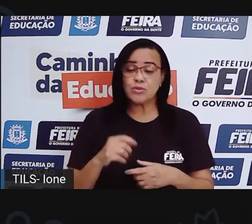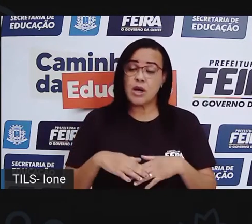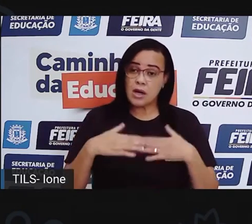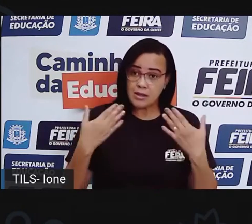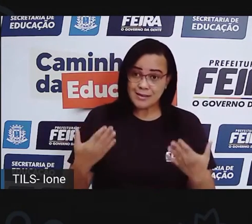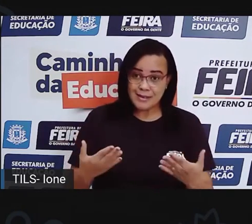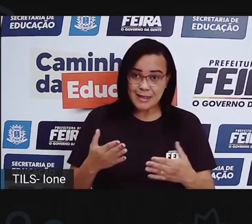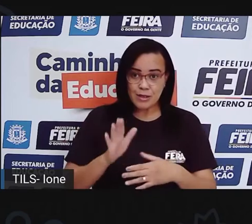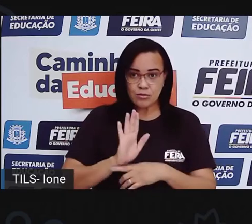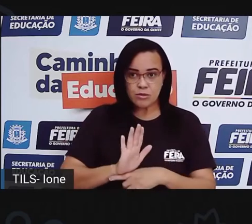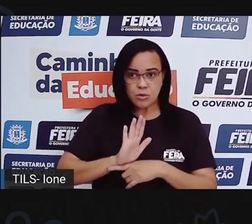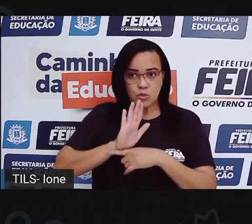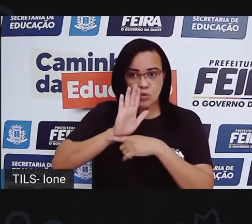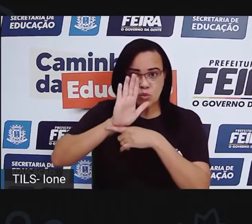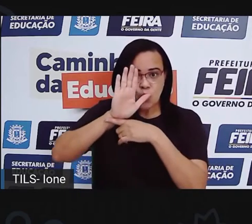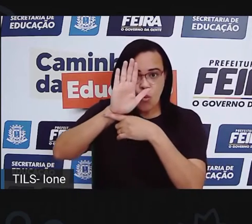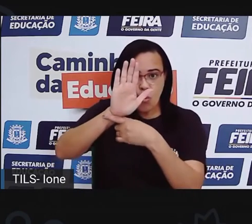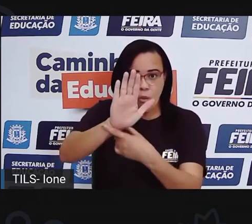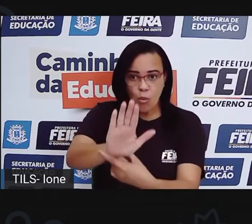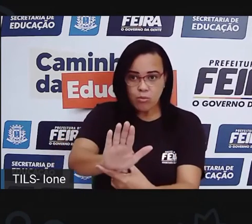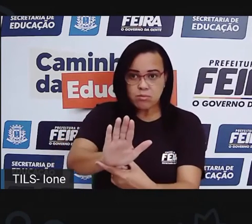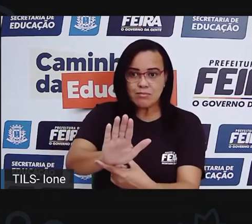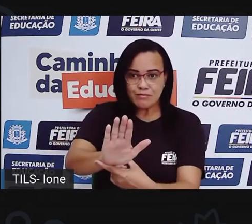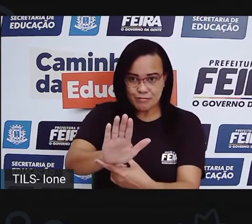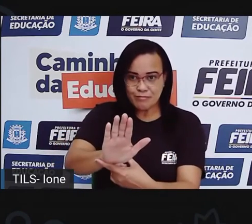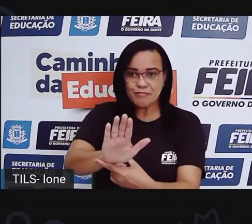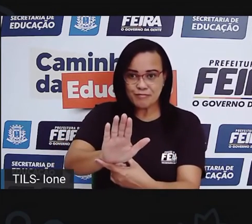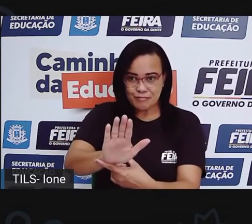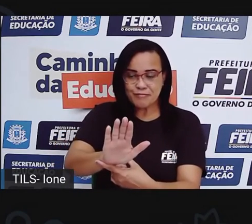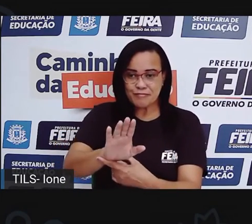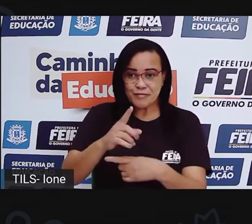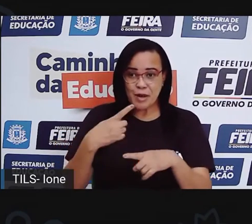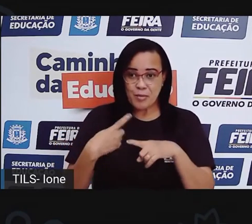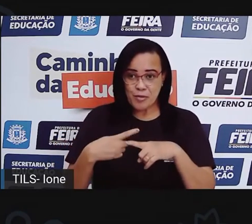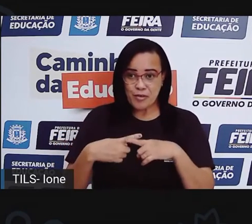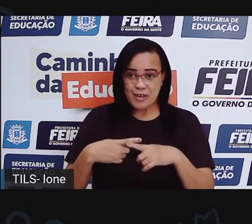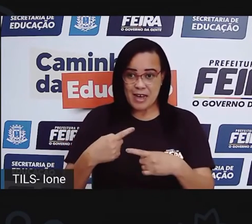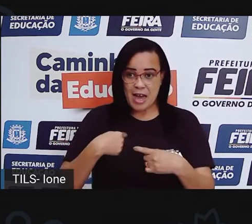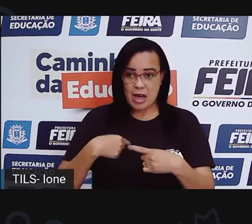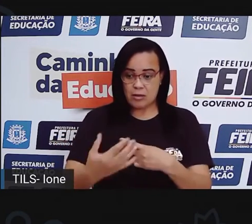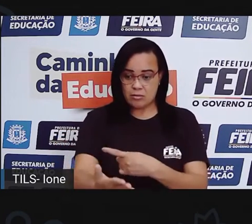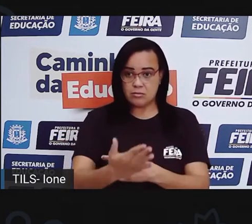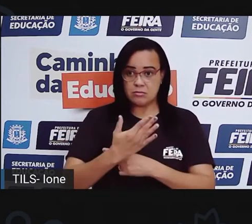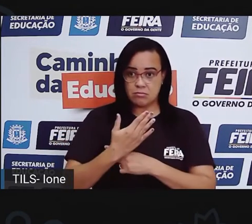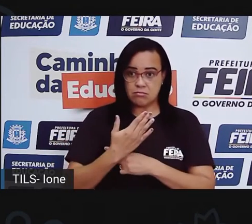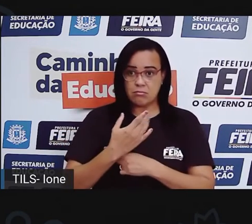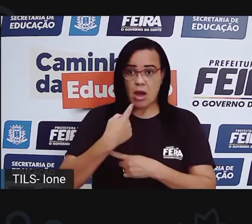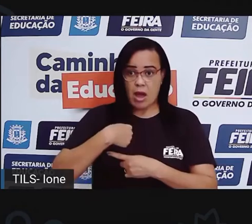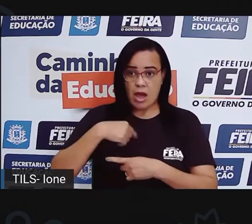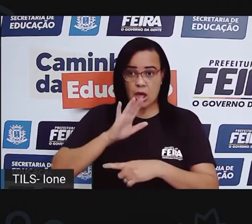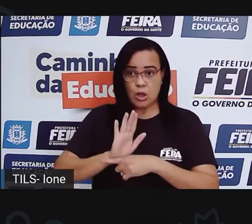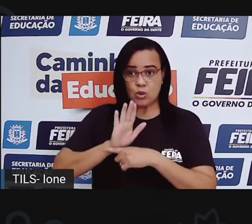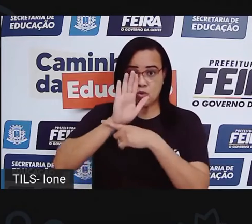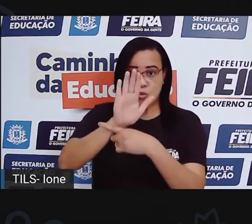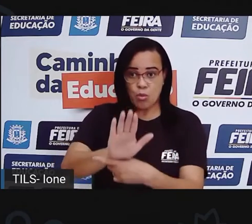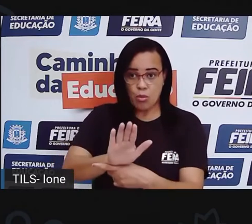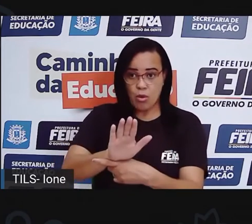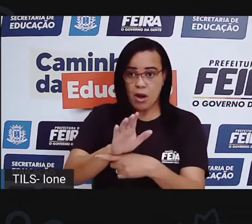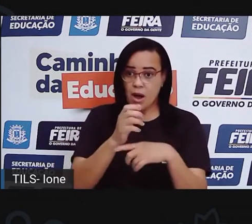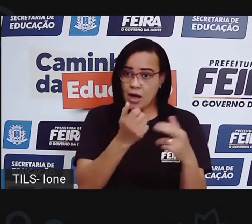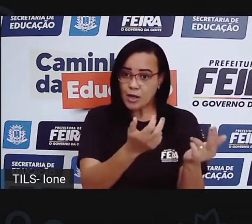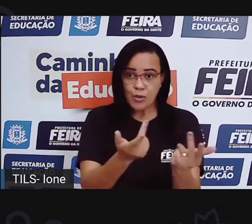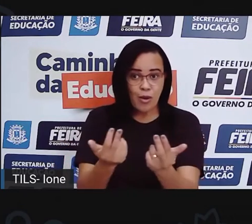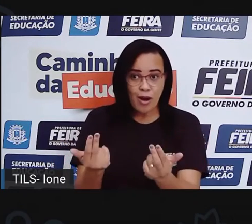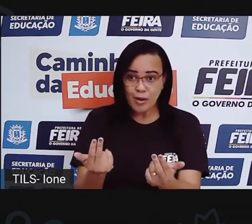essa minha ação, ela vai influenciar em todo mundo que está à minha volta. Da mesma forma, quando eu for empática, né, quando eu